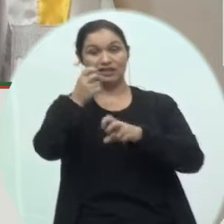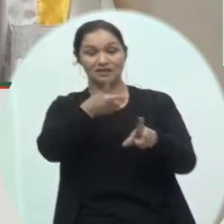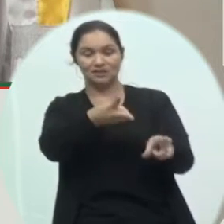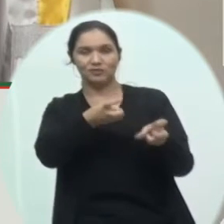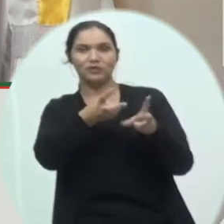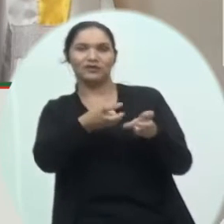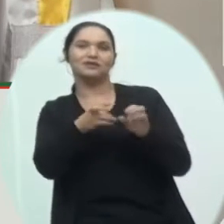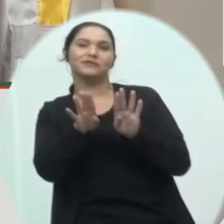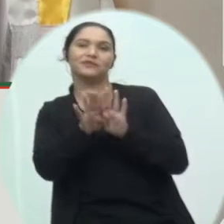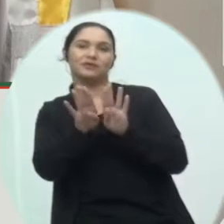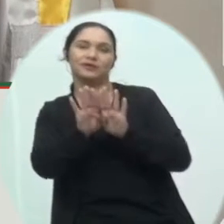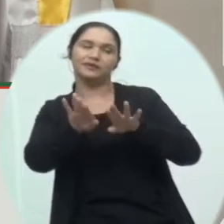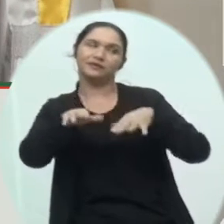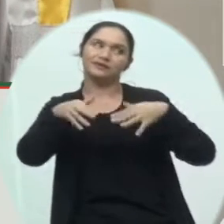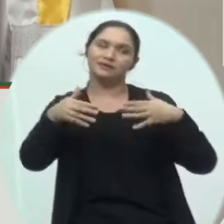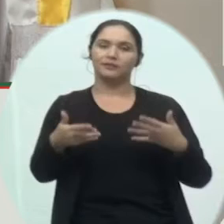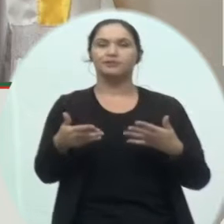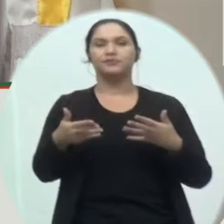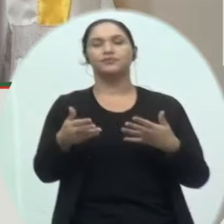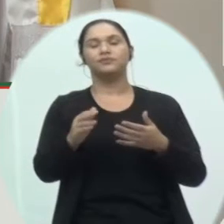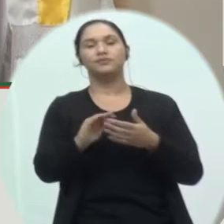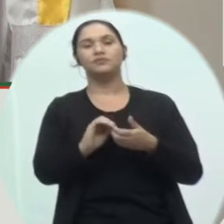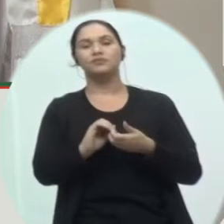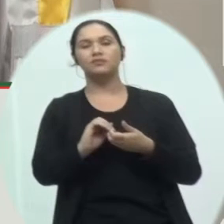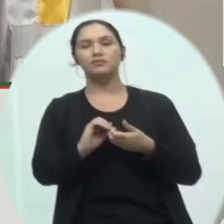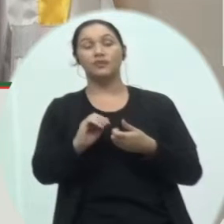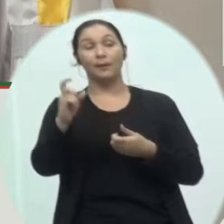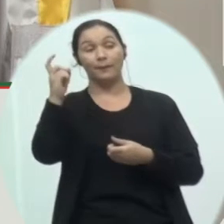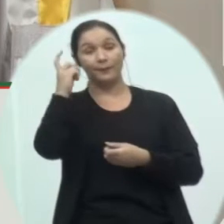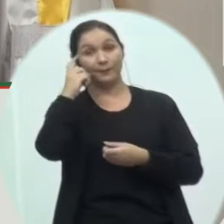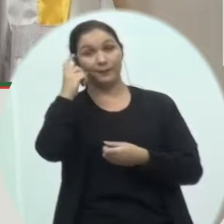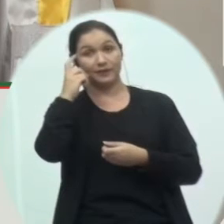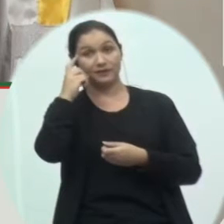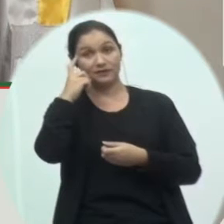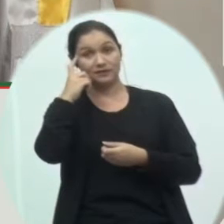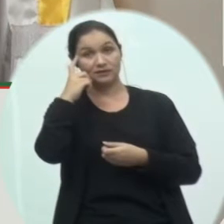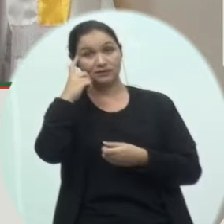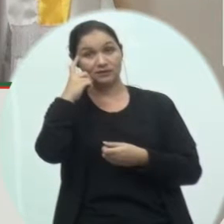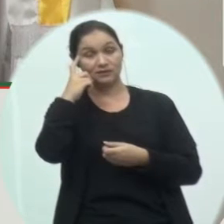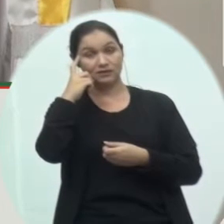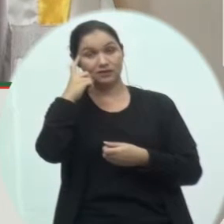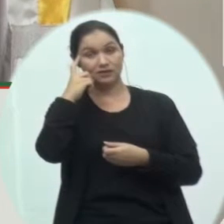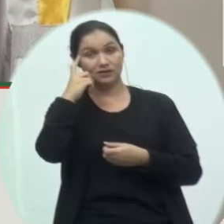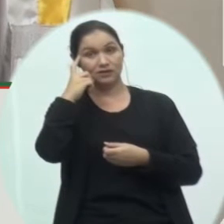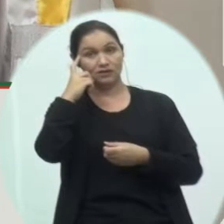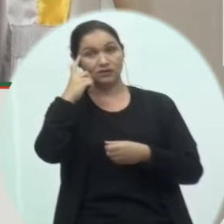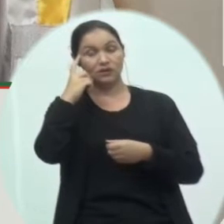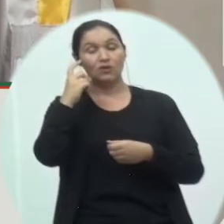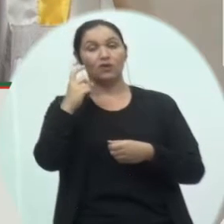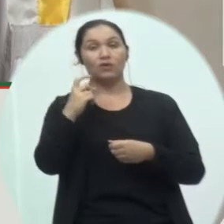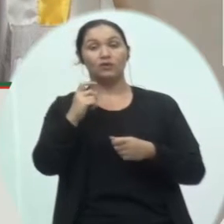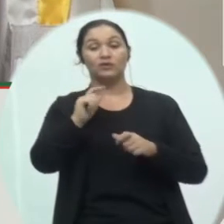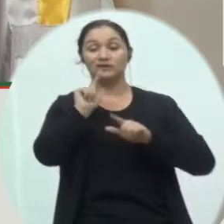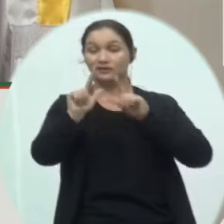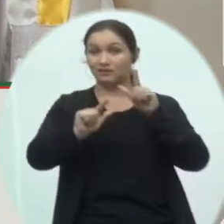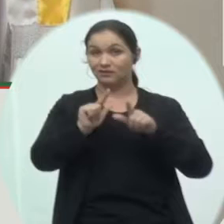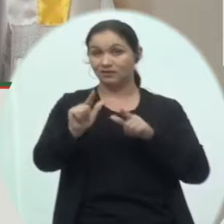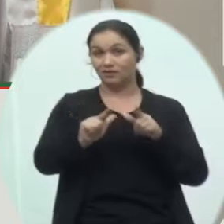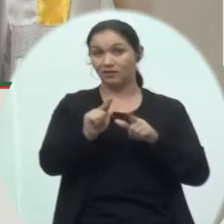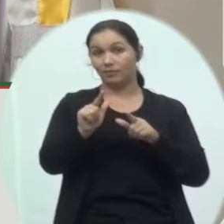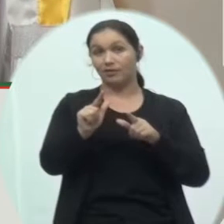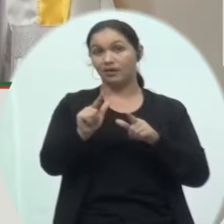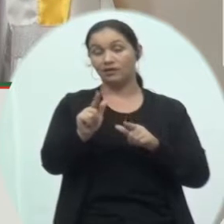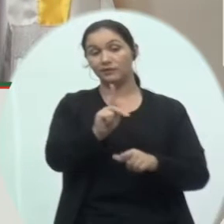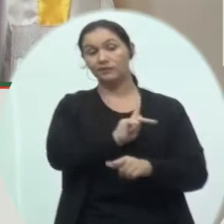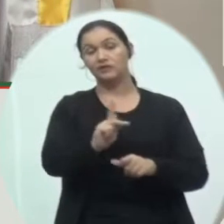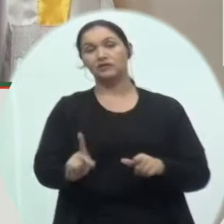que, pensando nesse... Exatamente nisso, senhor presidente, que nós pensamos as mulheres que